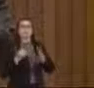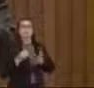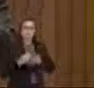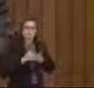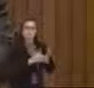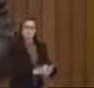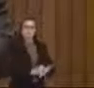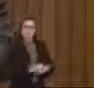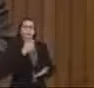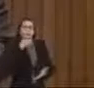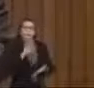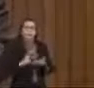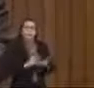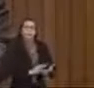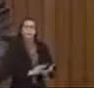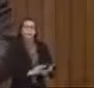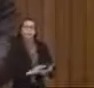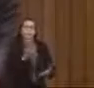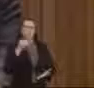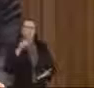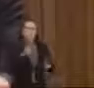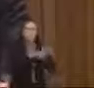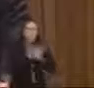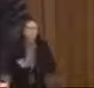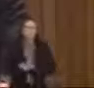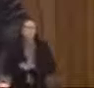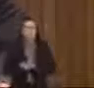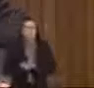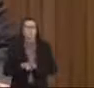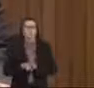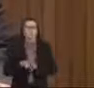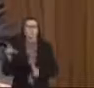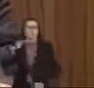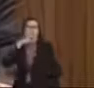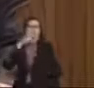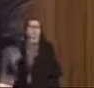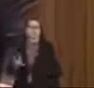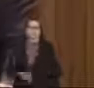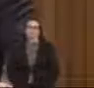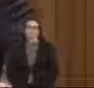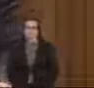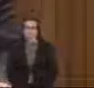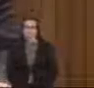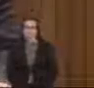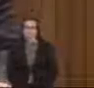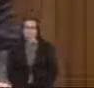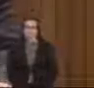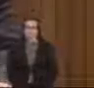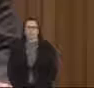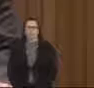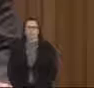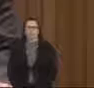trazendo para beneficiar a população do Maranhão, mas em todas as cidades, deputado Ariston, deputado Fábio Braga, vejam lá as